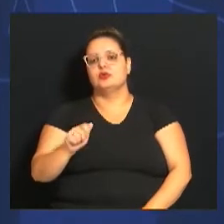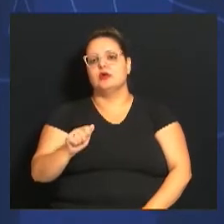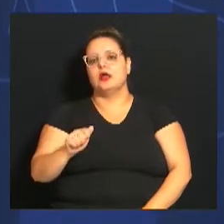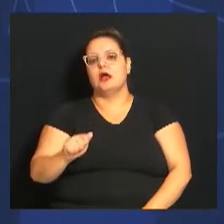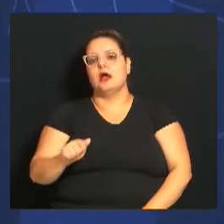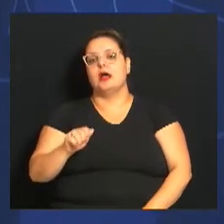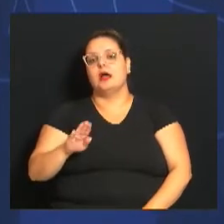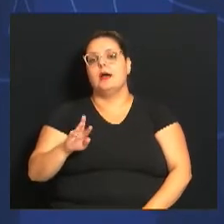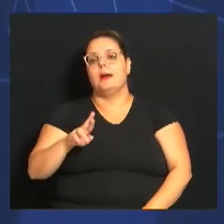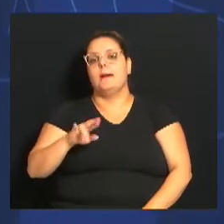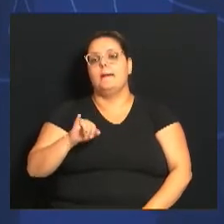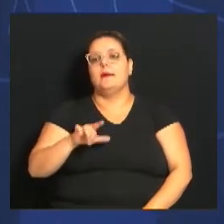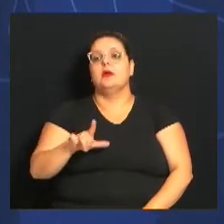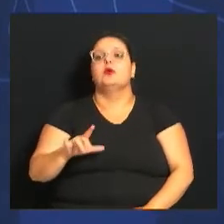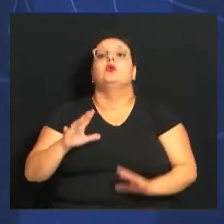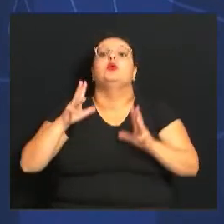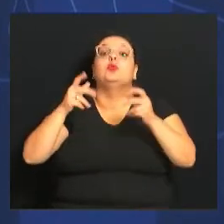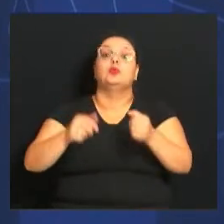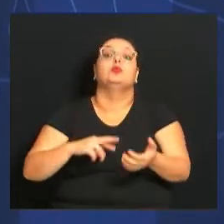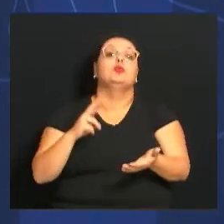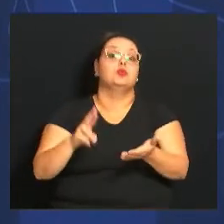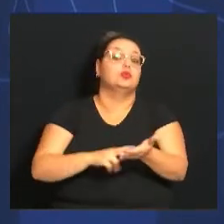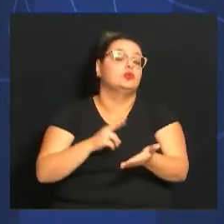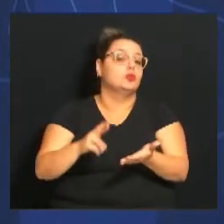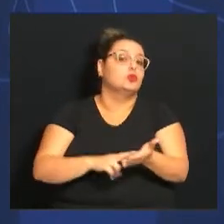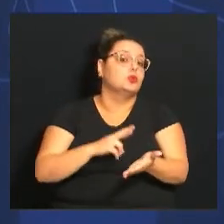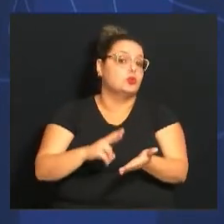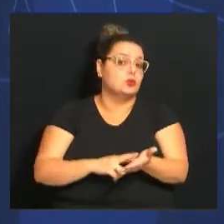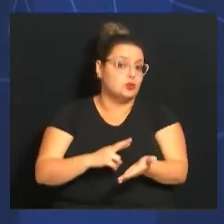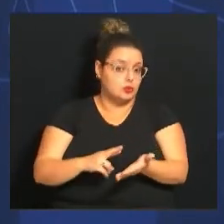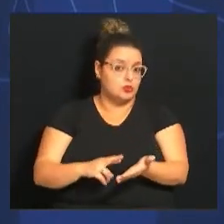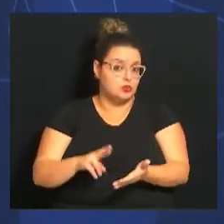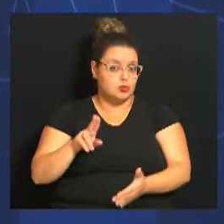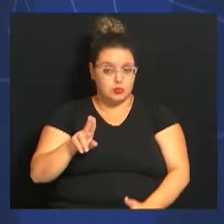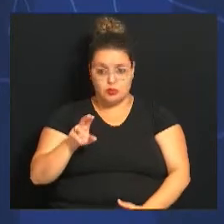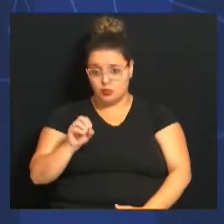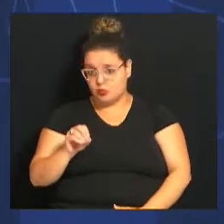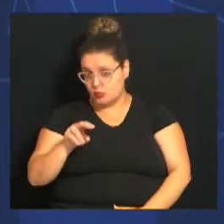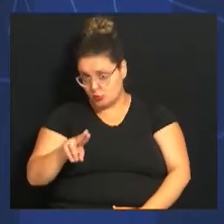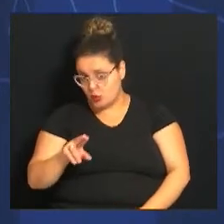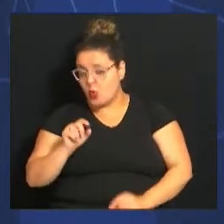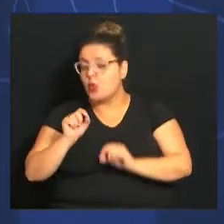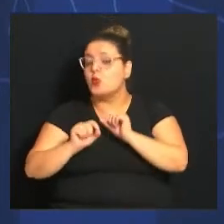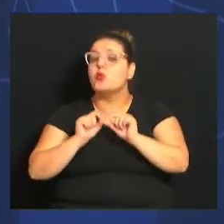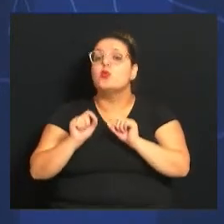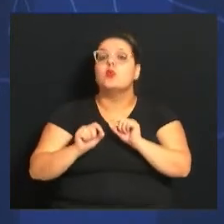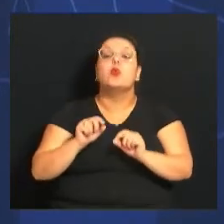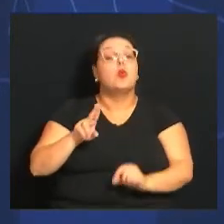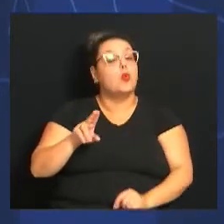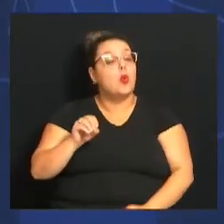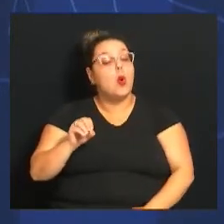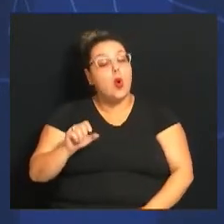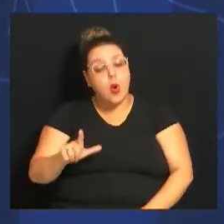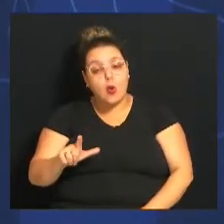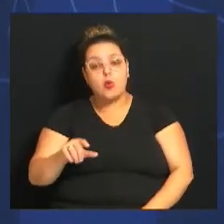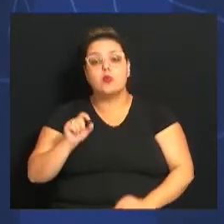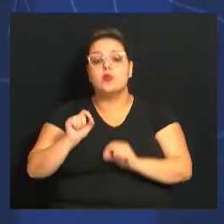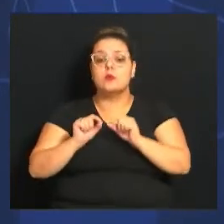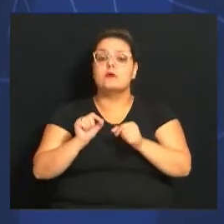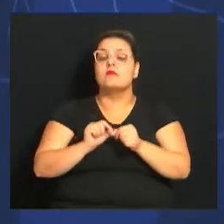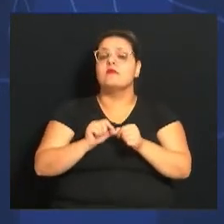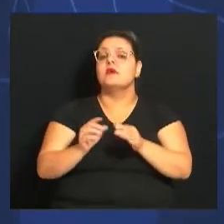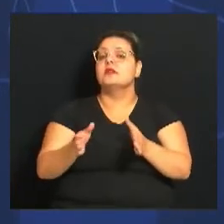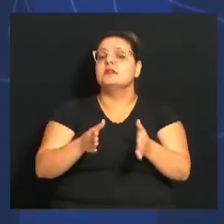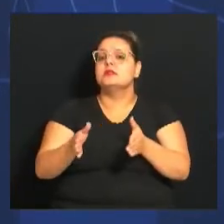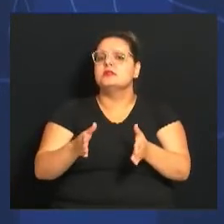as revistas da editora no UOL. O que foi feito na época, agora, de uma maneira atualizada,